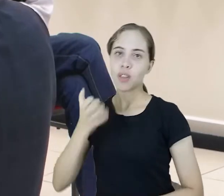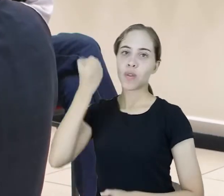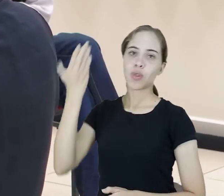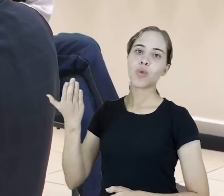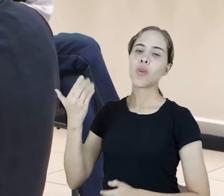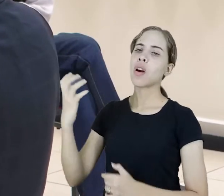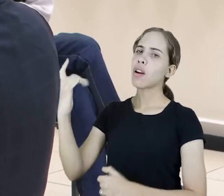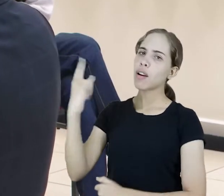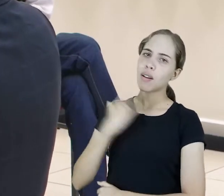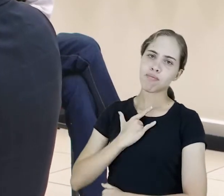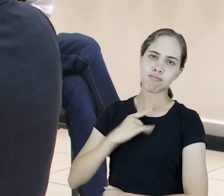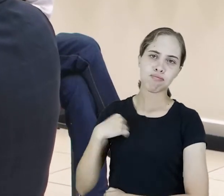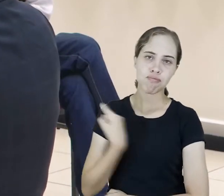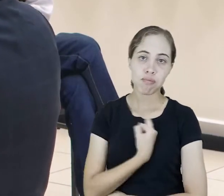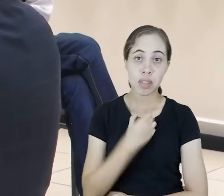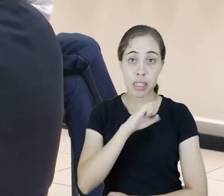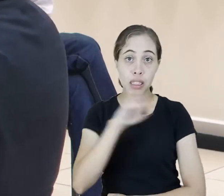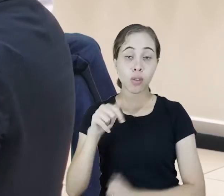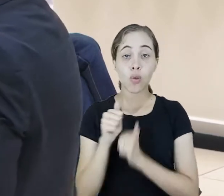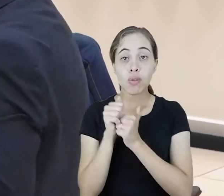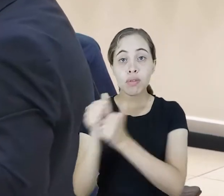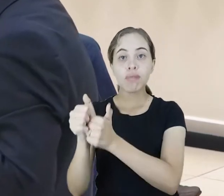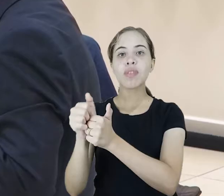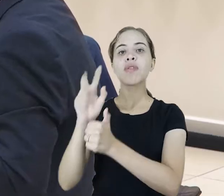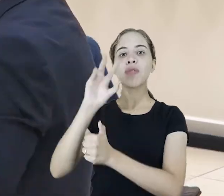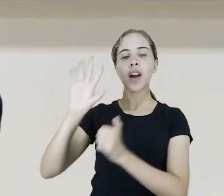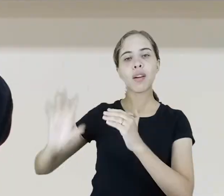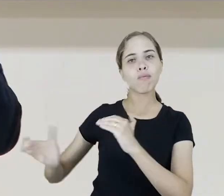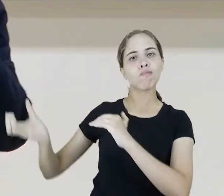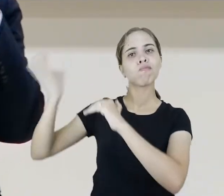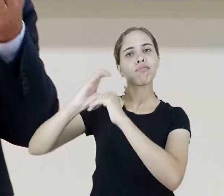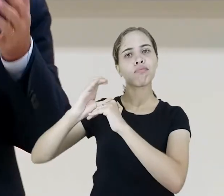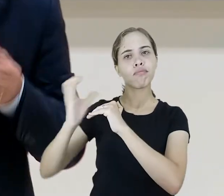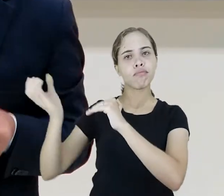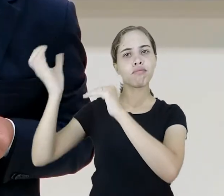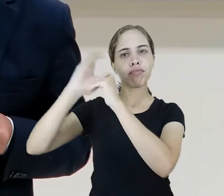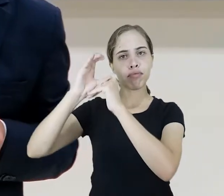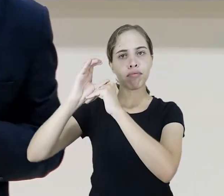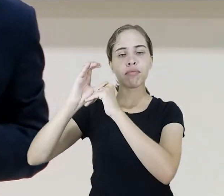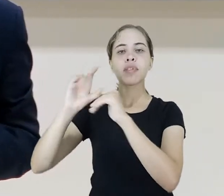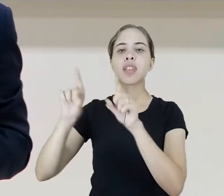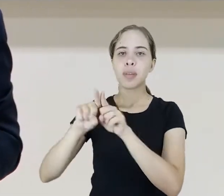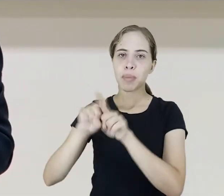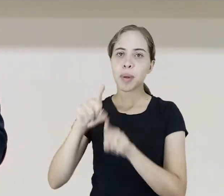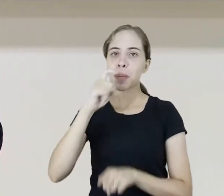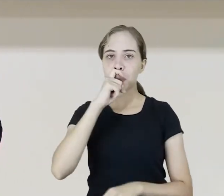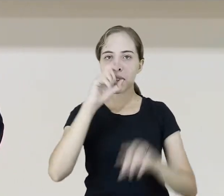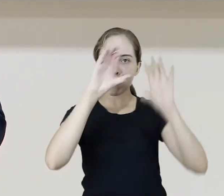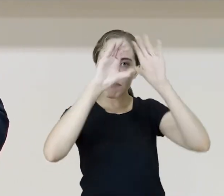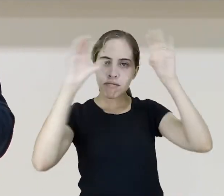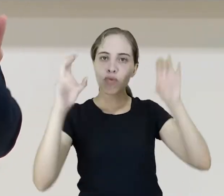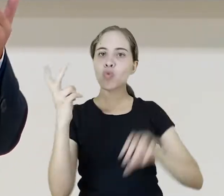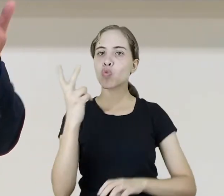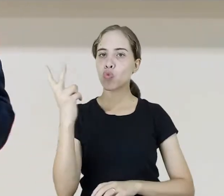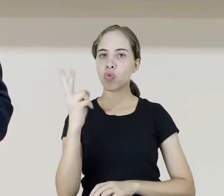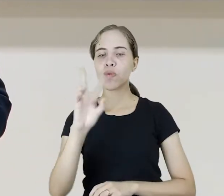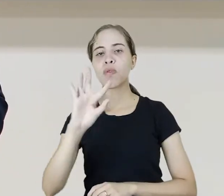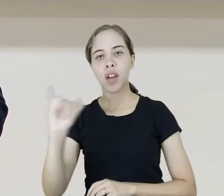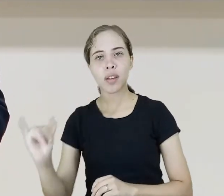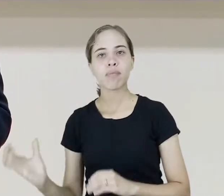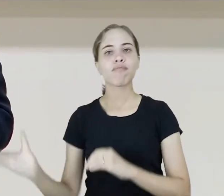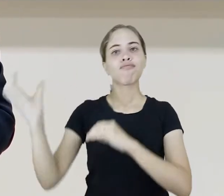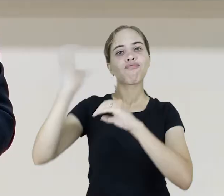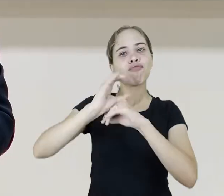seus ensinamentos, Ele irá acrescentar, Ele, nosso querido Pai Celestial, irão acrescentar todas